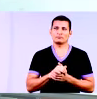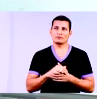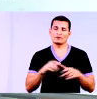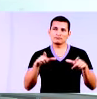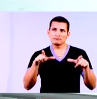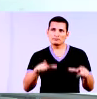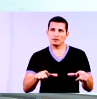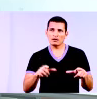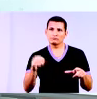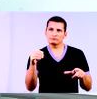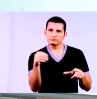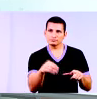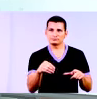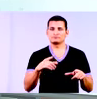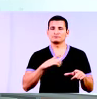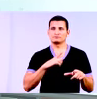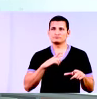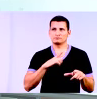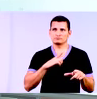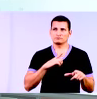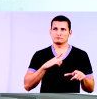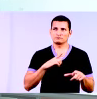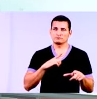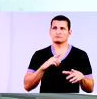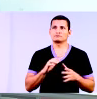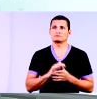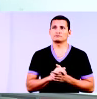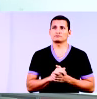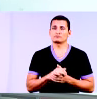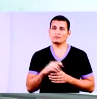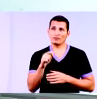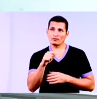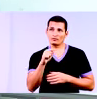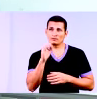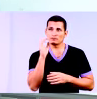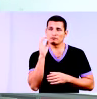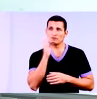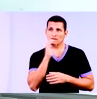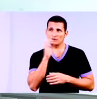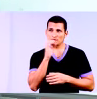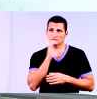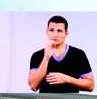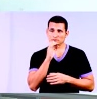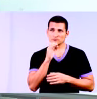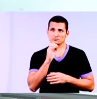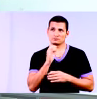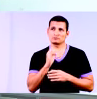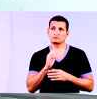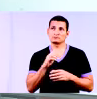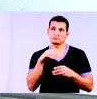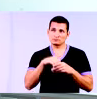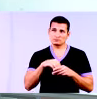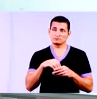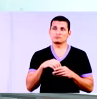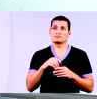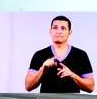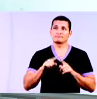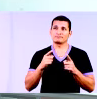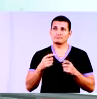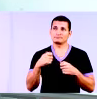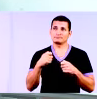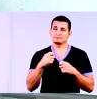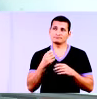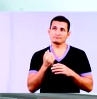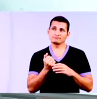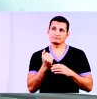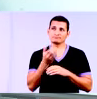os barramentos da placa-mãe. Ok? Então essa velocidade interna do processador é muito rápida, porém, a hora que eu tenho que sair, a pista